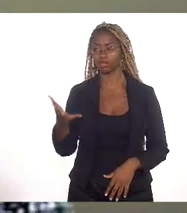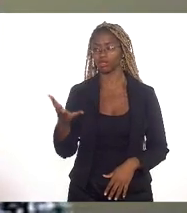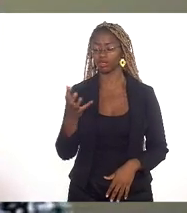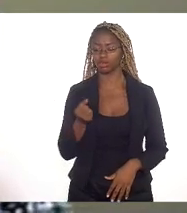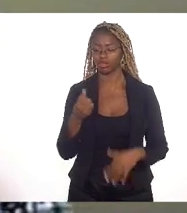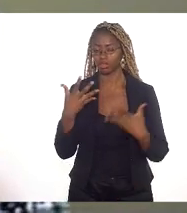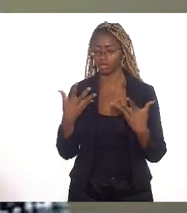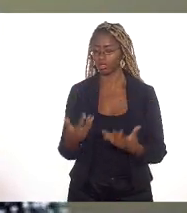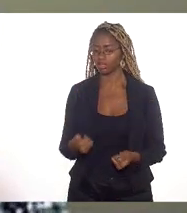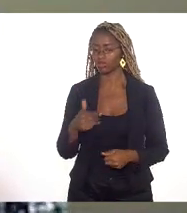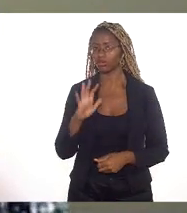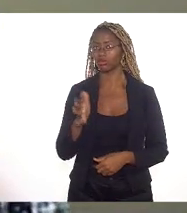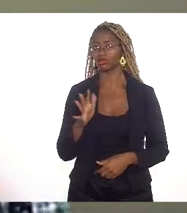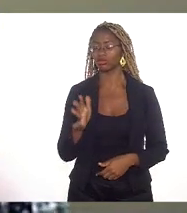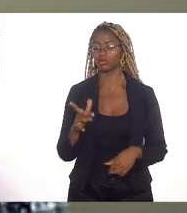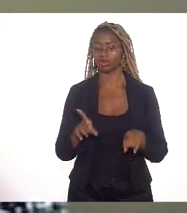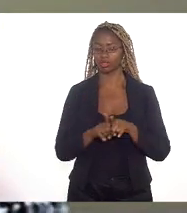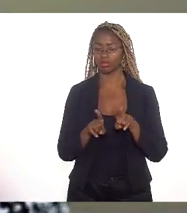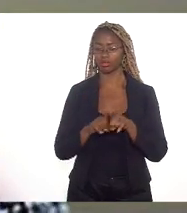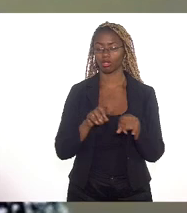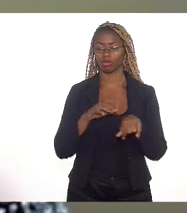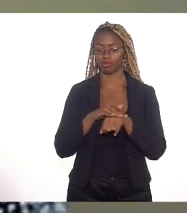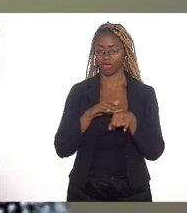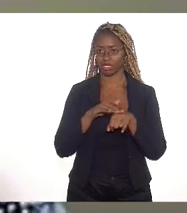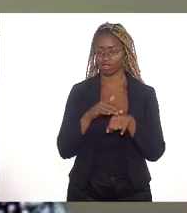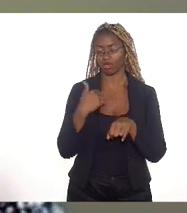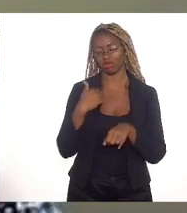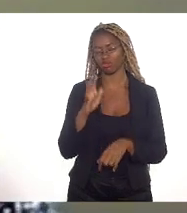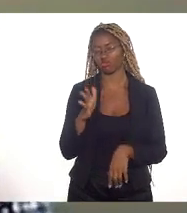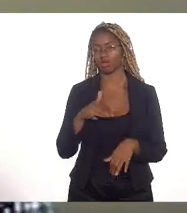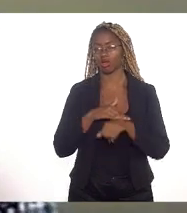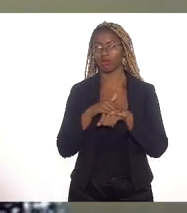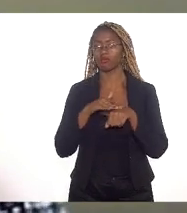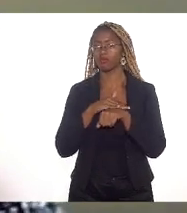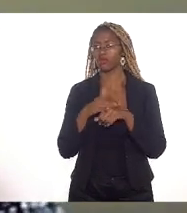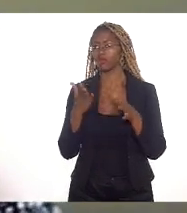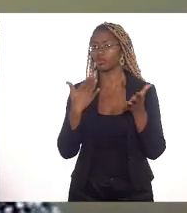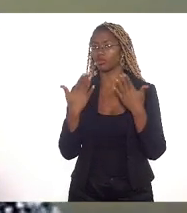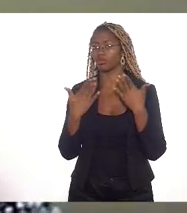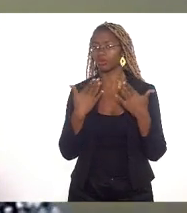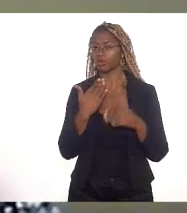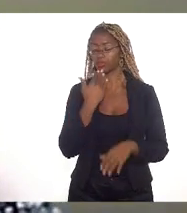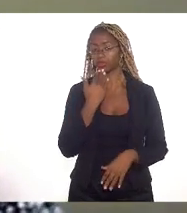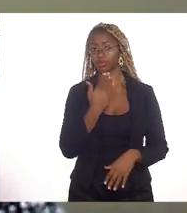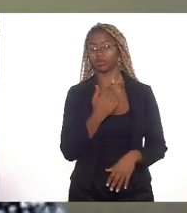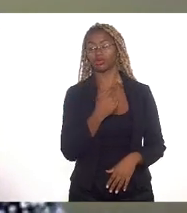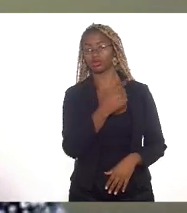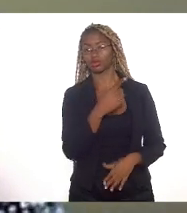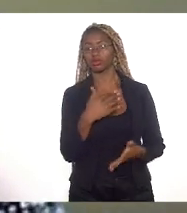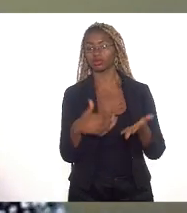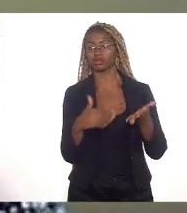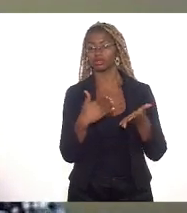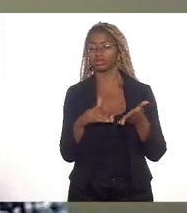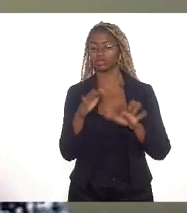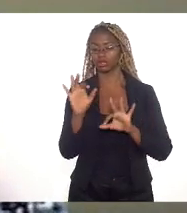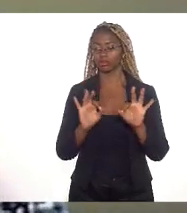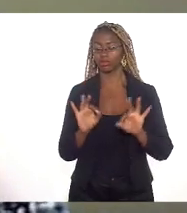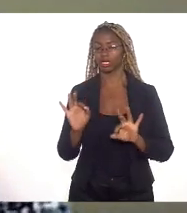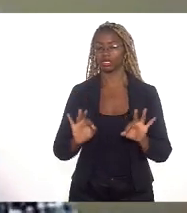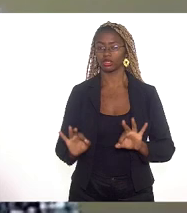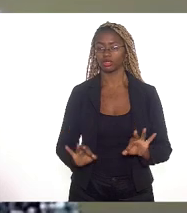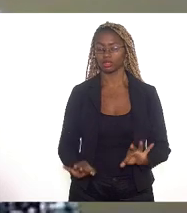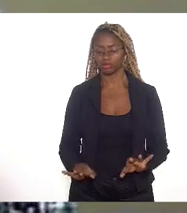até uma conversa, já tive até uma conversa que foi pedida pela Secretaria de